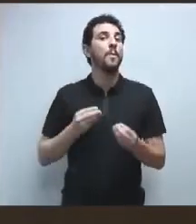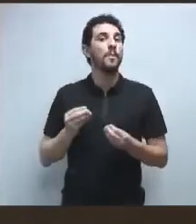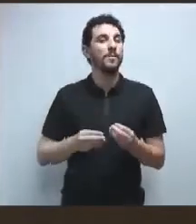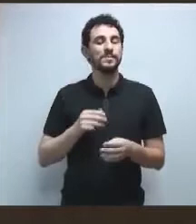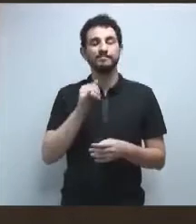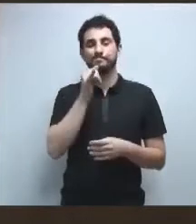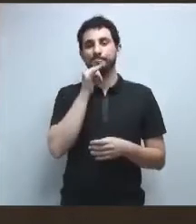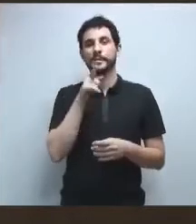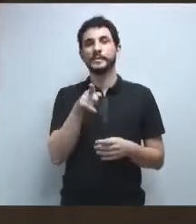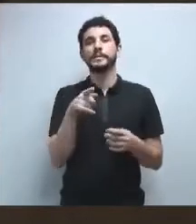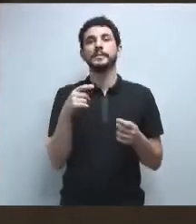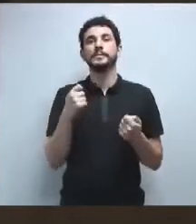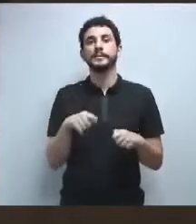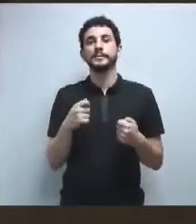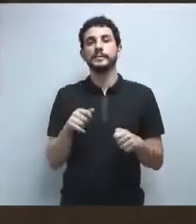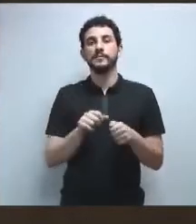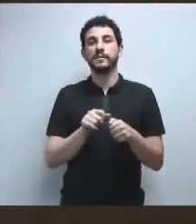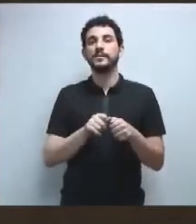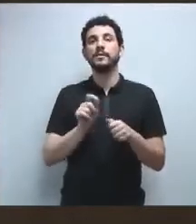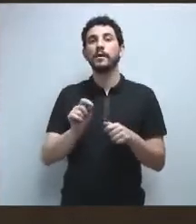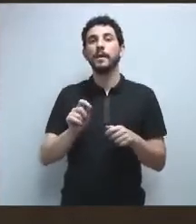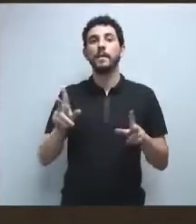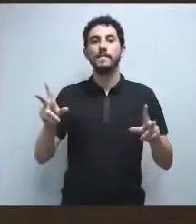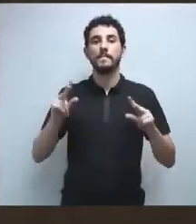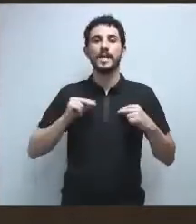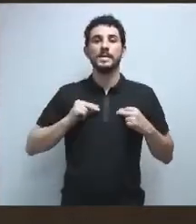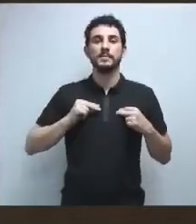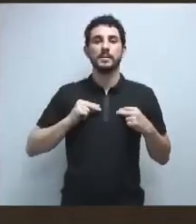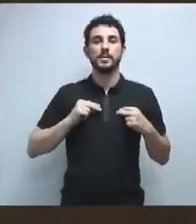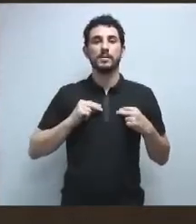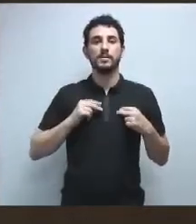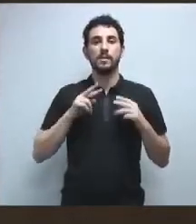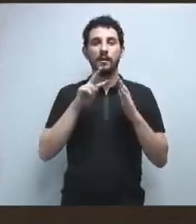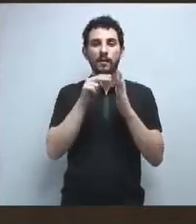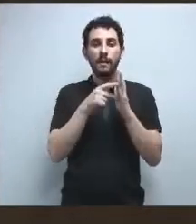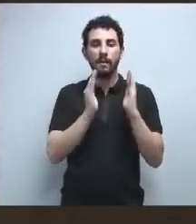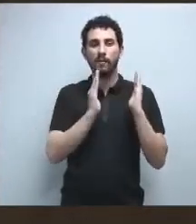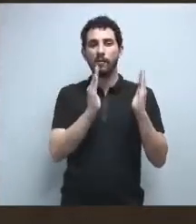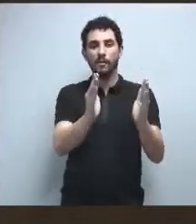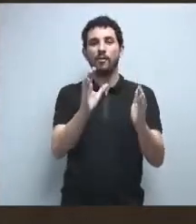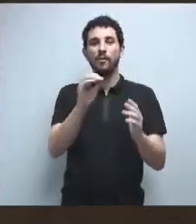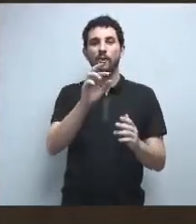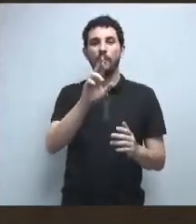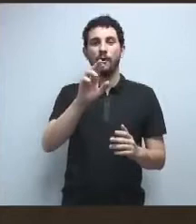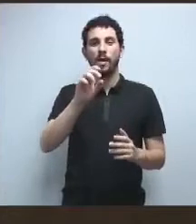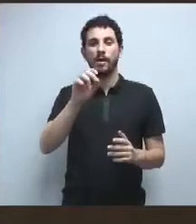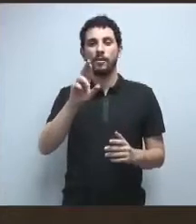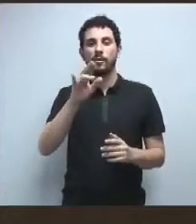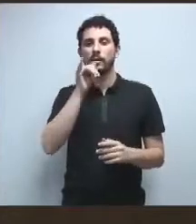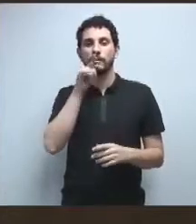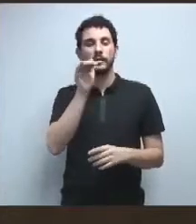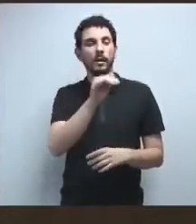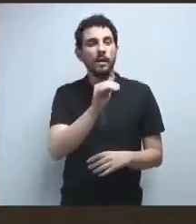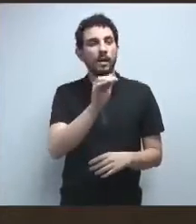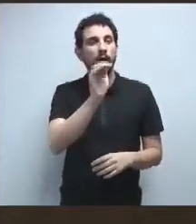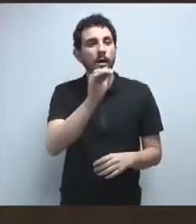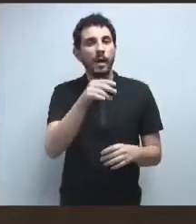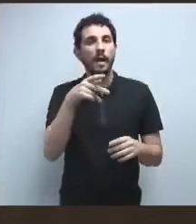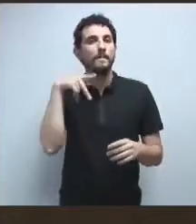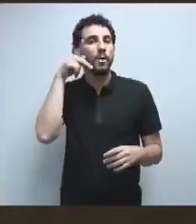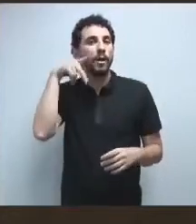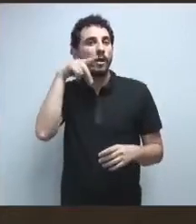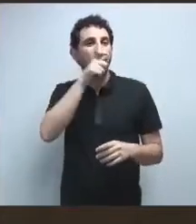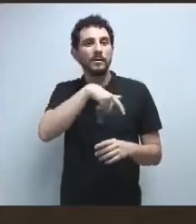tinha que fazer o corredor do merecimento você ir atrás dos políticos pedir